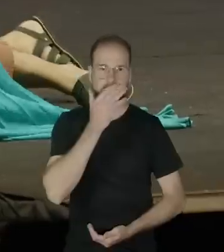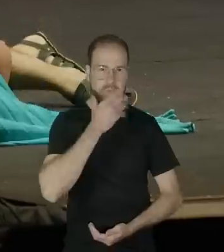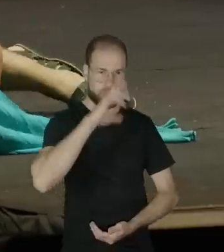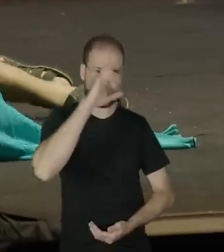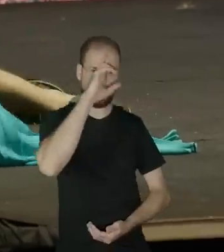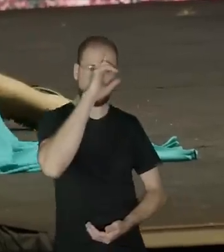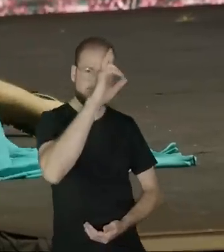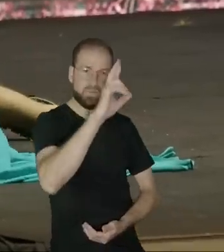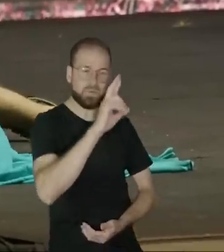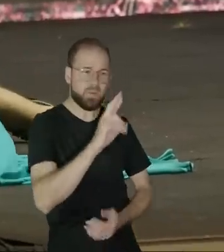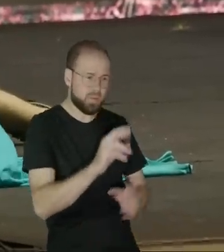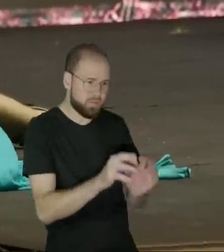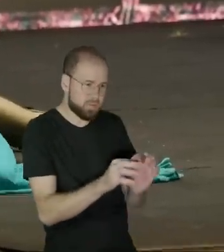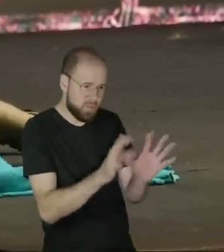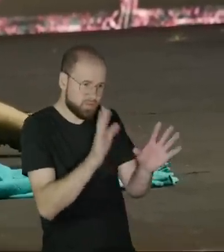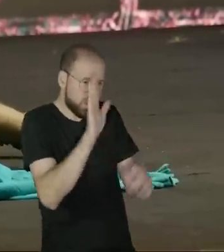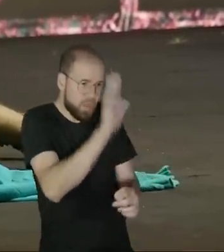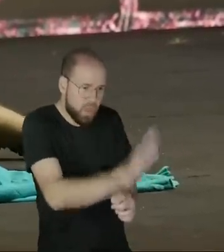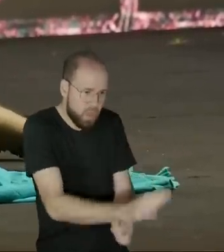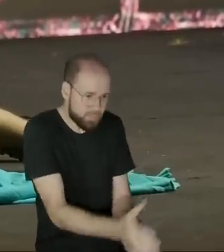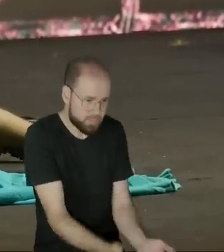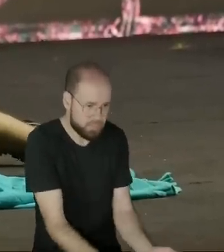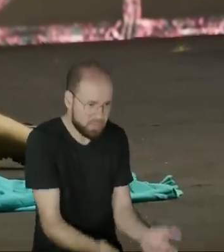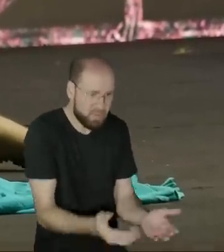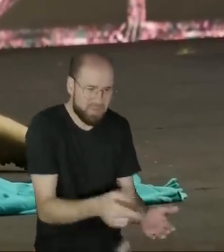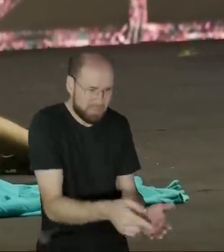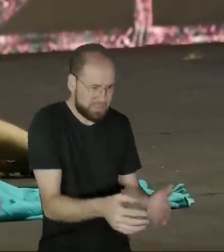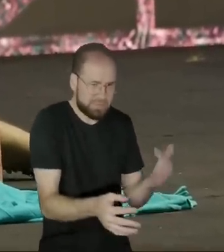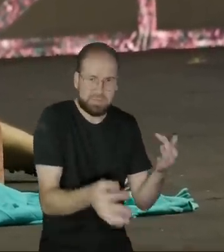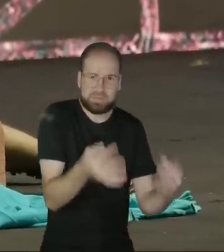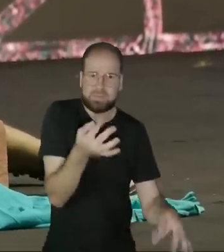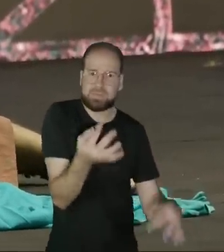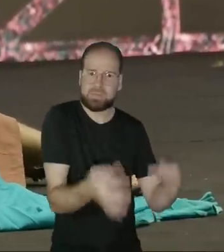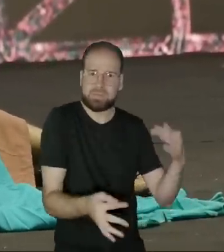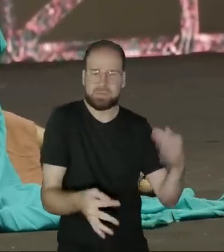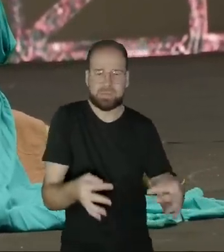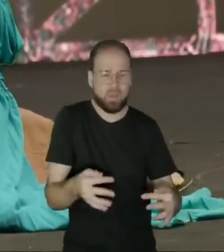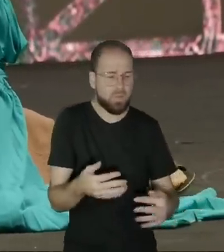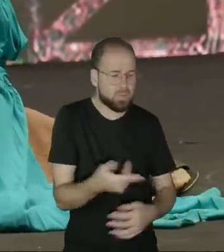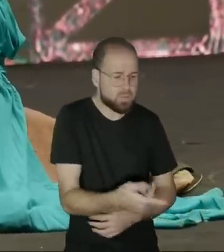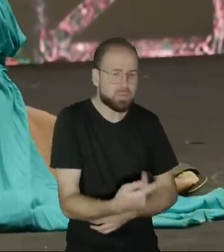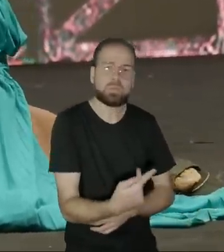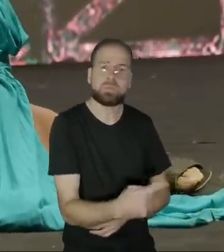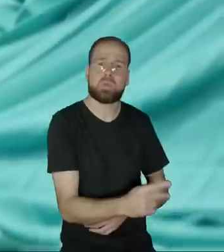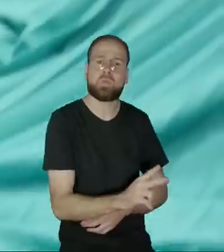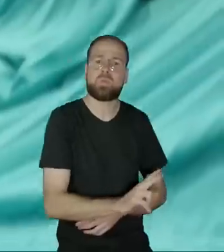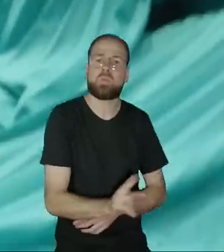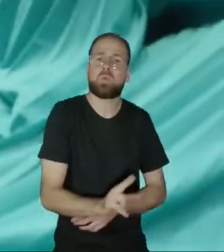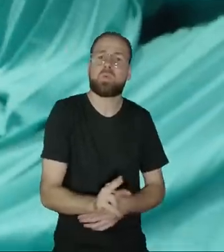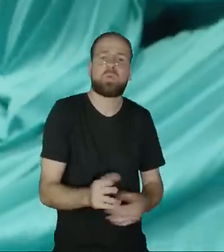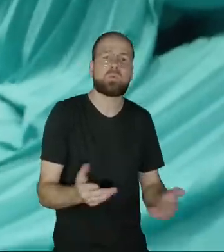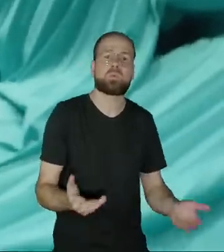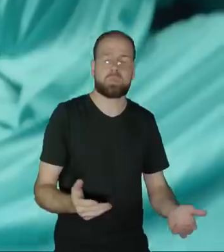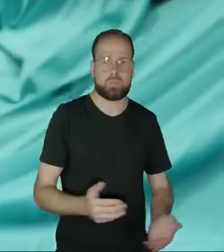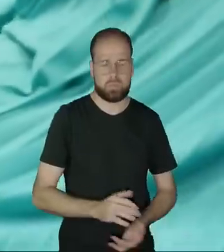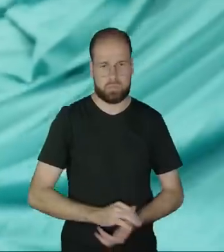Deixe que o ajudemos a levantar. Está muito ferido. Qual o seu nome?